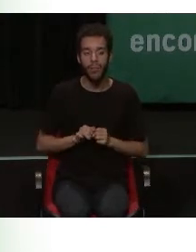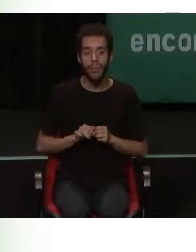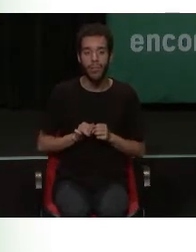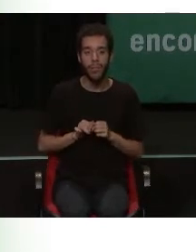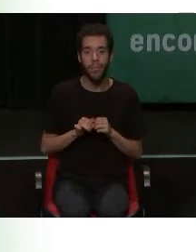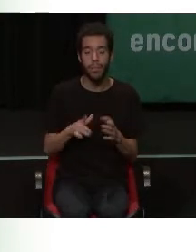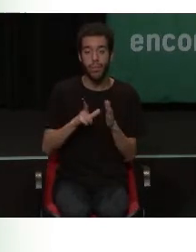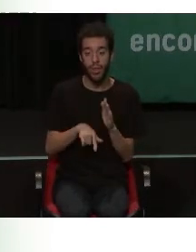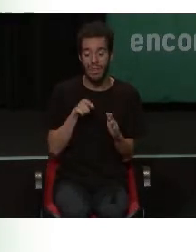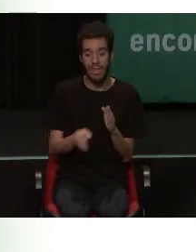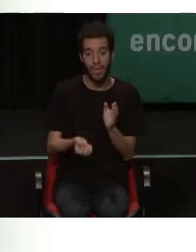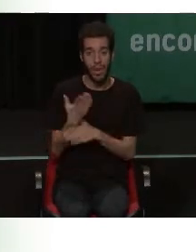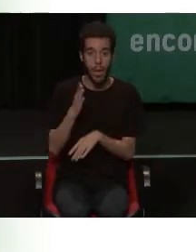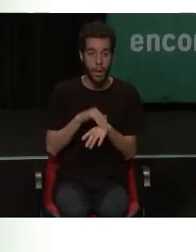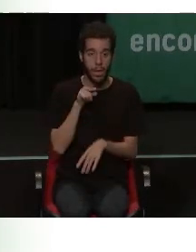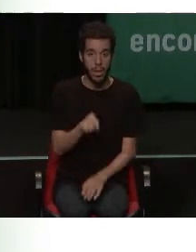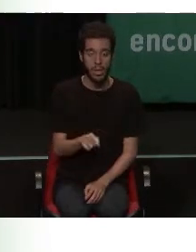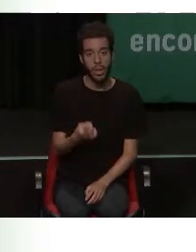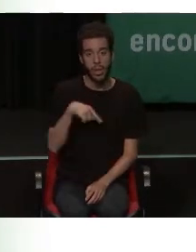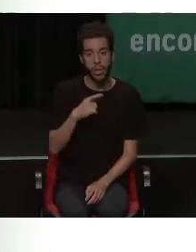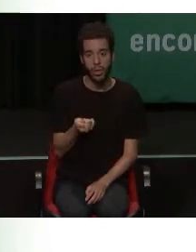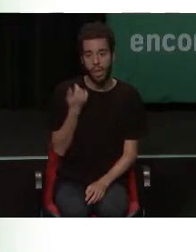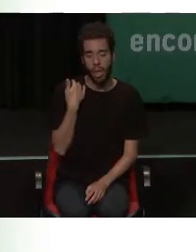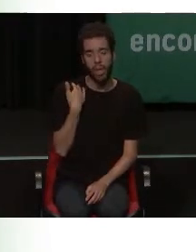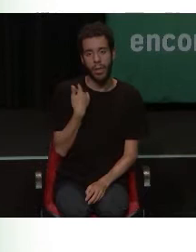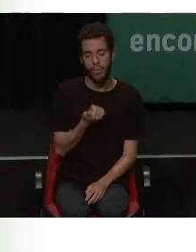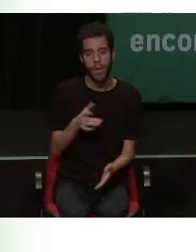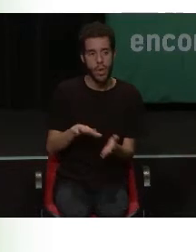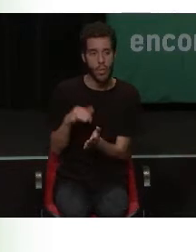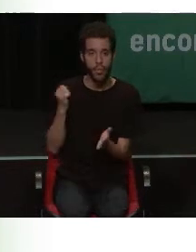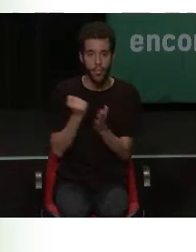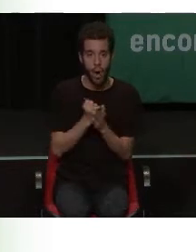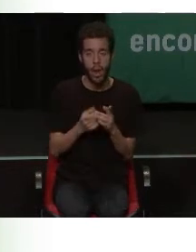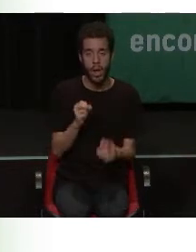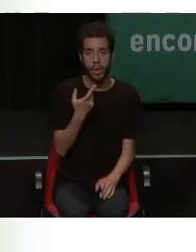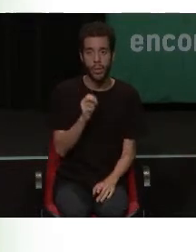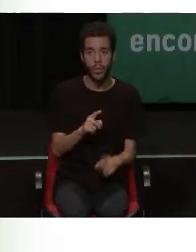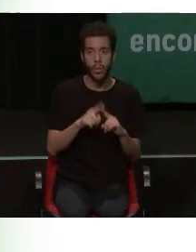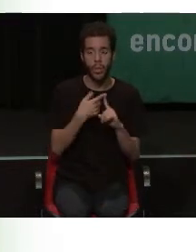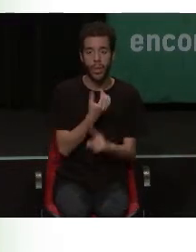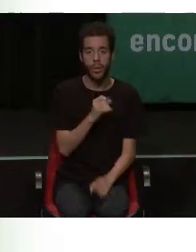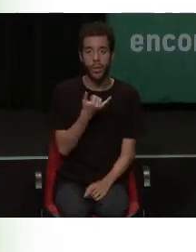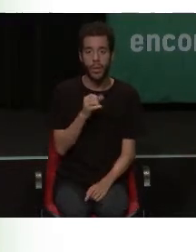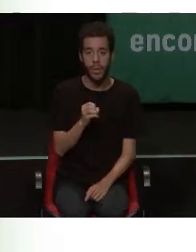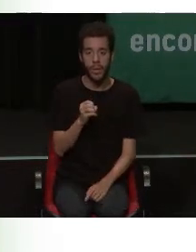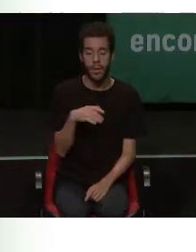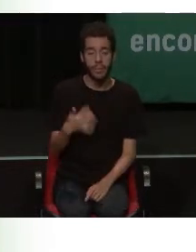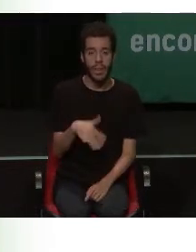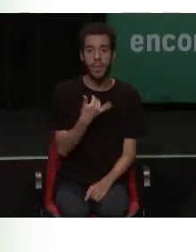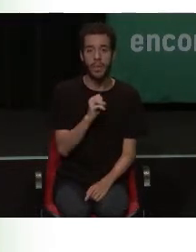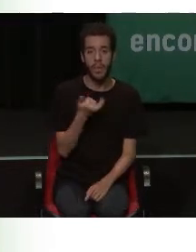deste projeto, deste consórcio que nós recentemente terminamos, em outubro de 2021, sobre